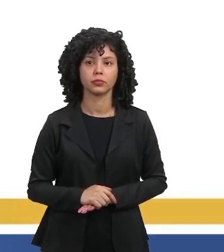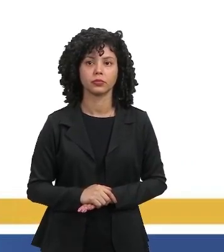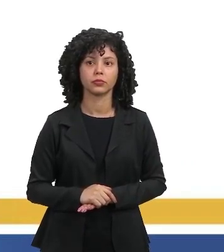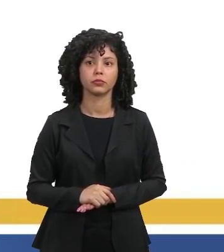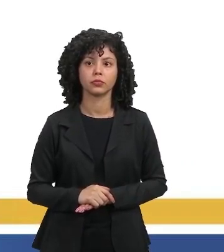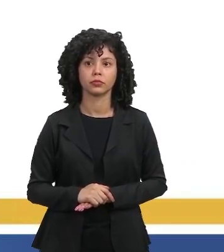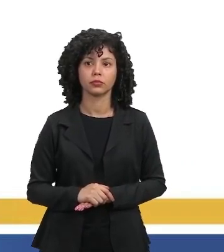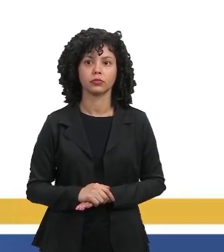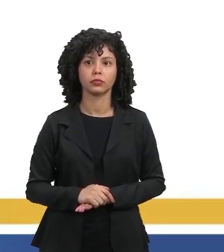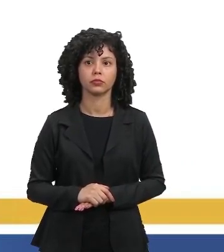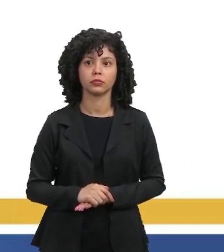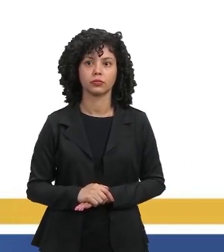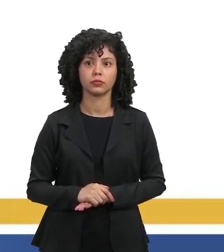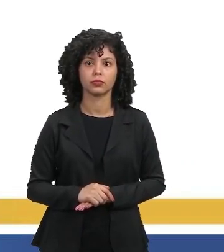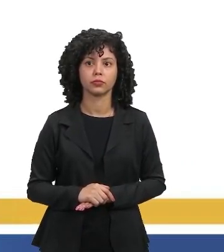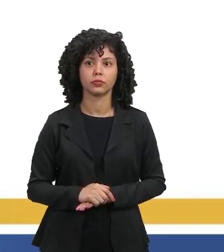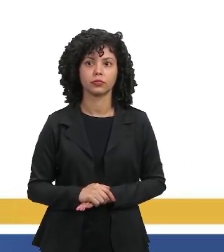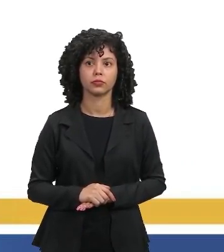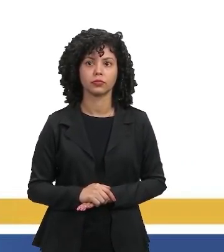Então,